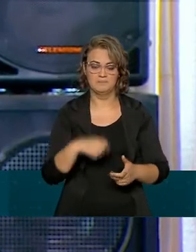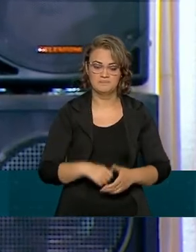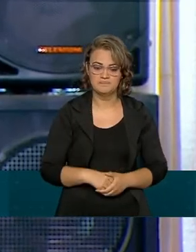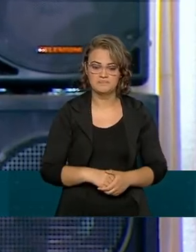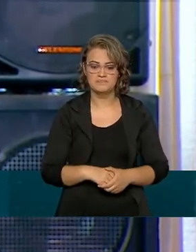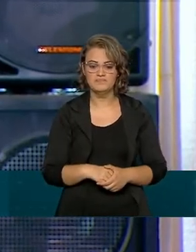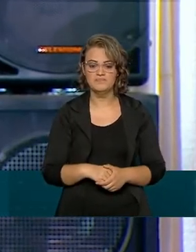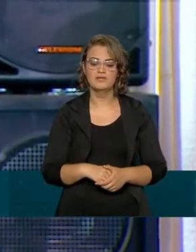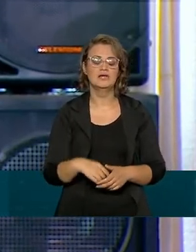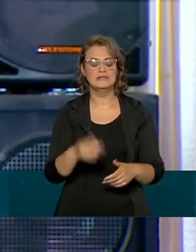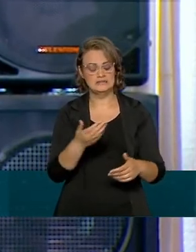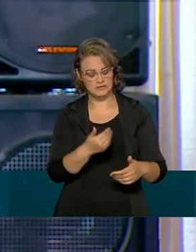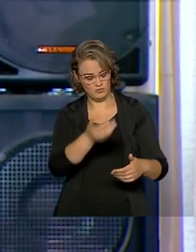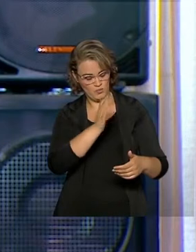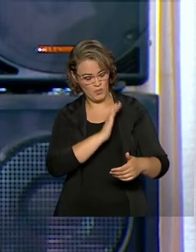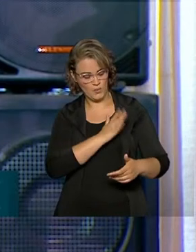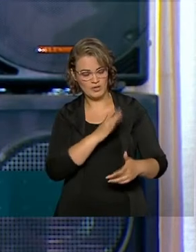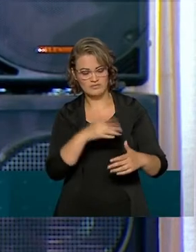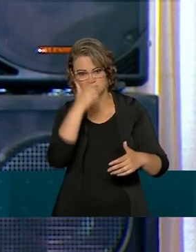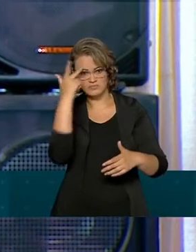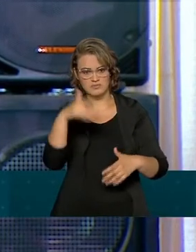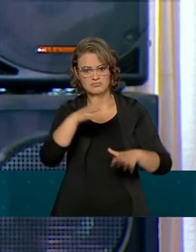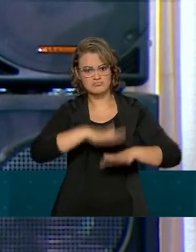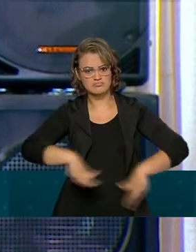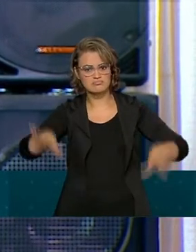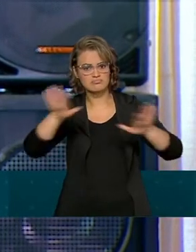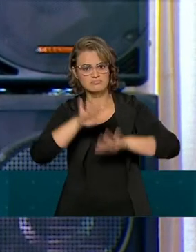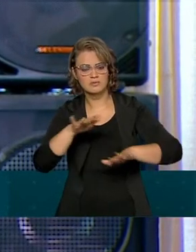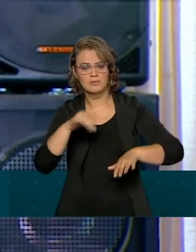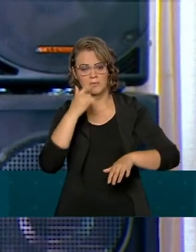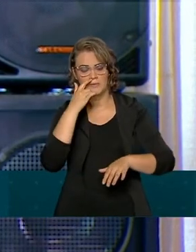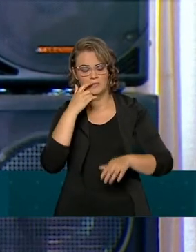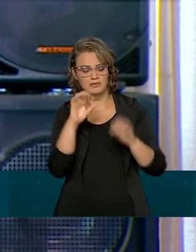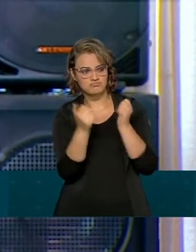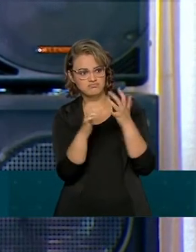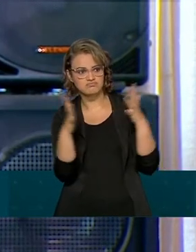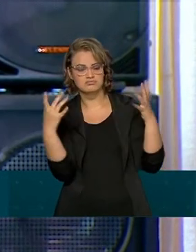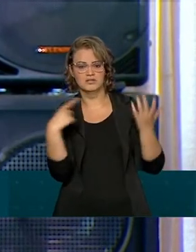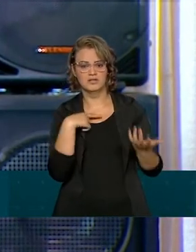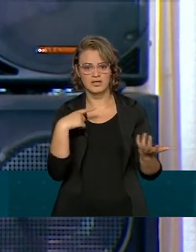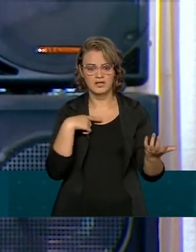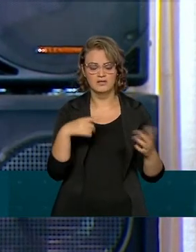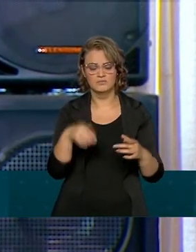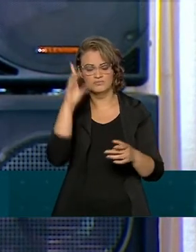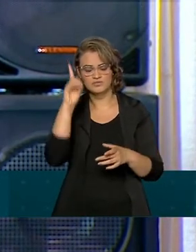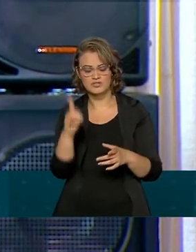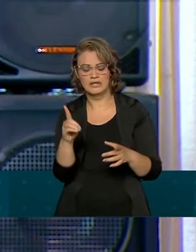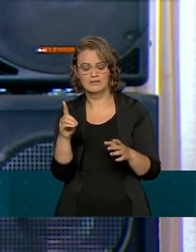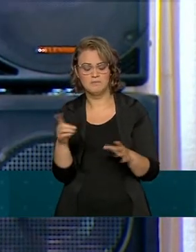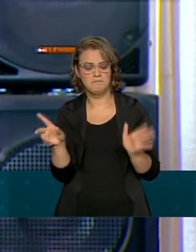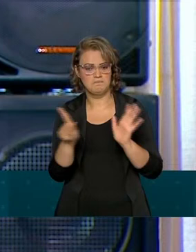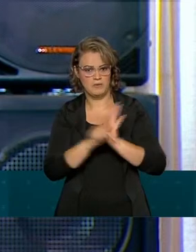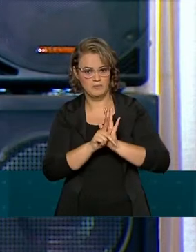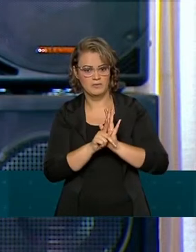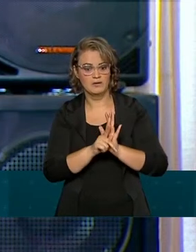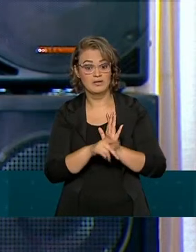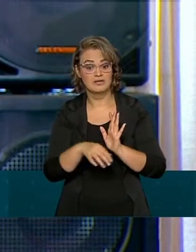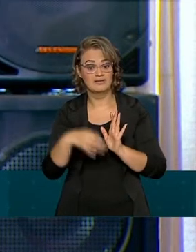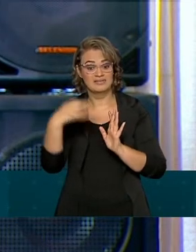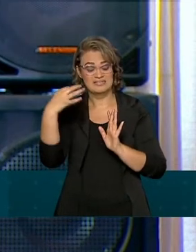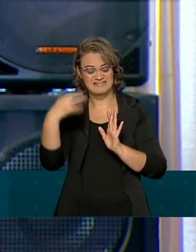mas nos corações das classes populares Que Te Viram cintilar ao lado do direito enerme